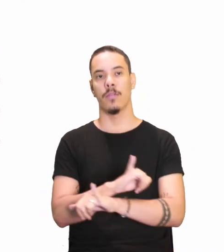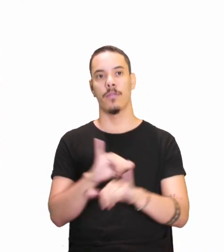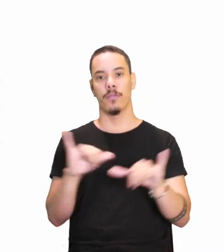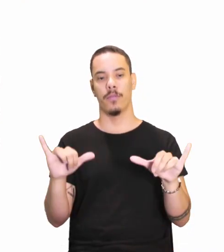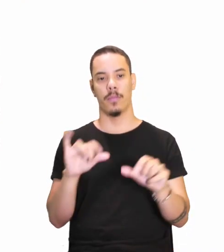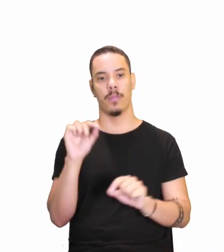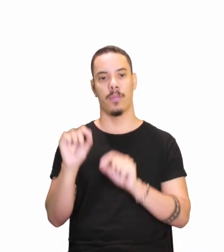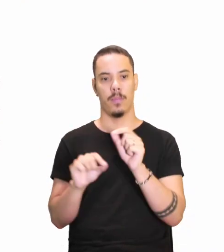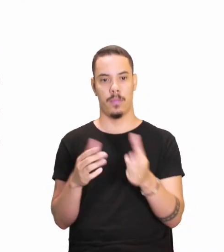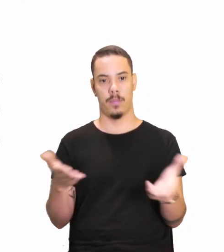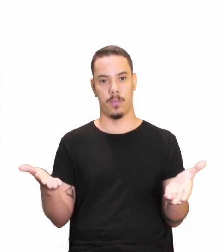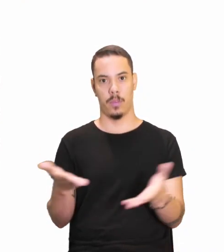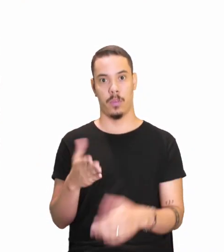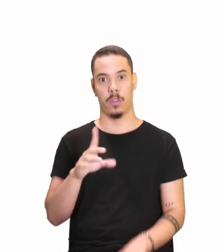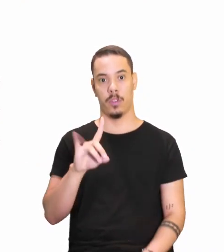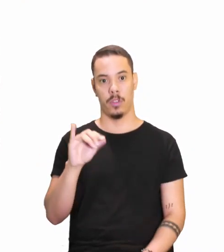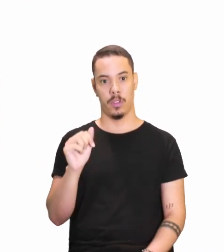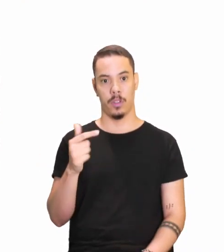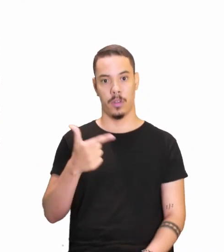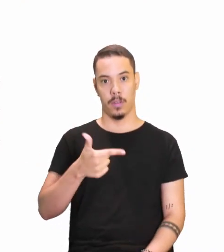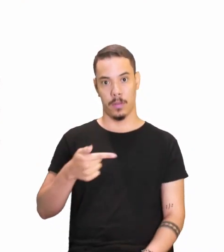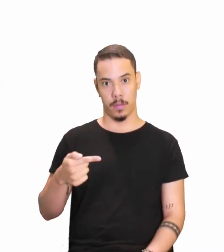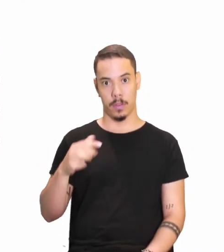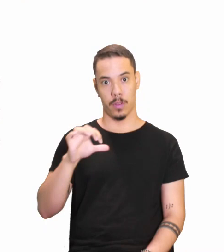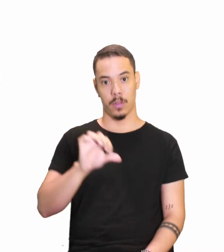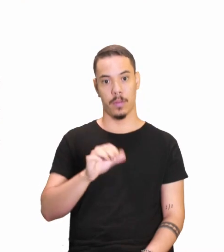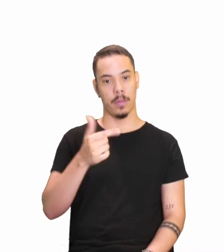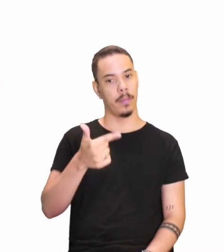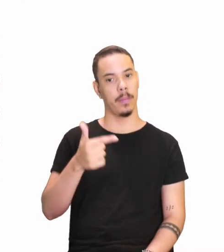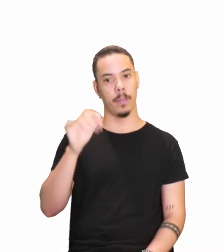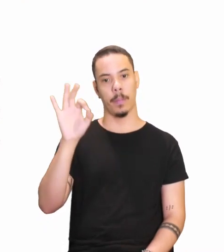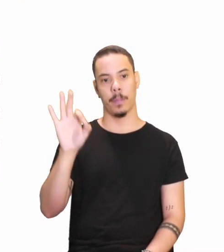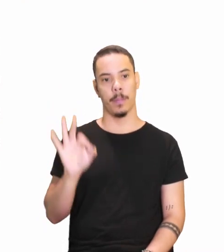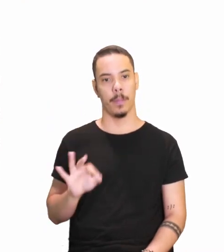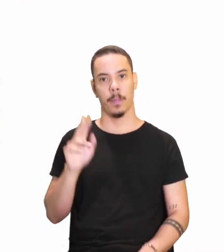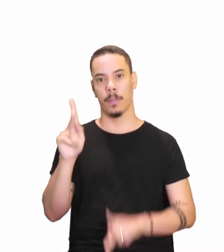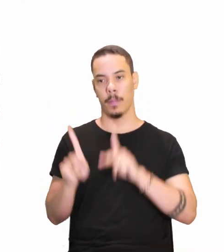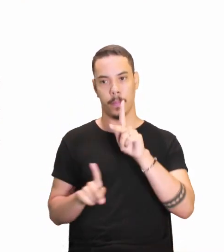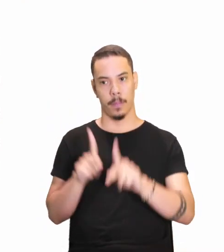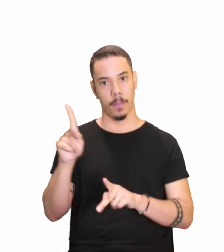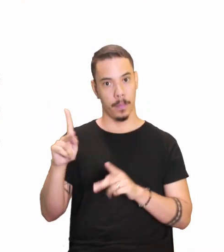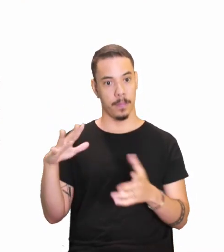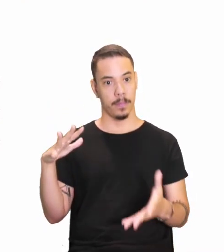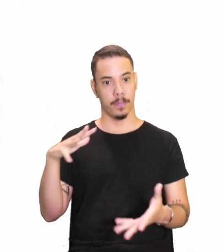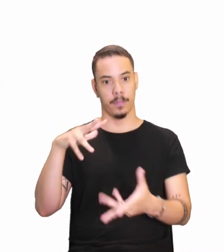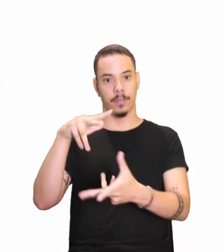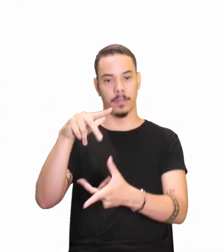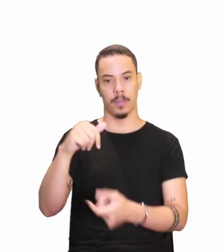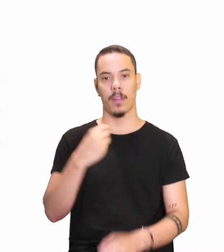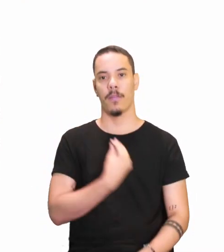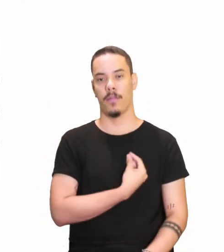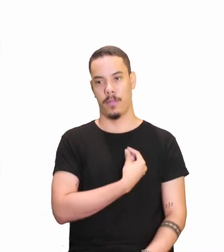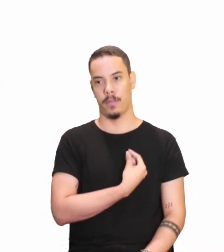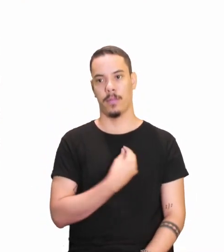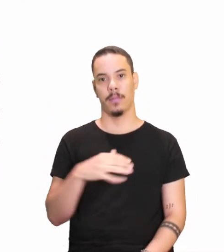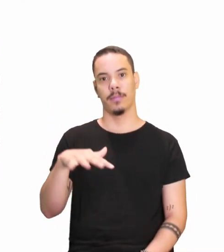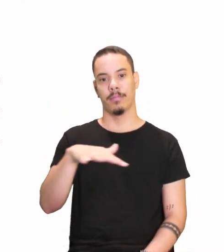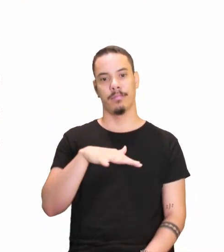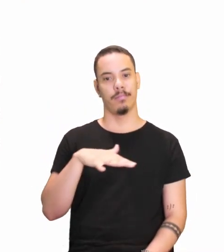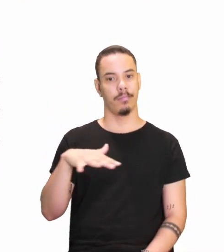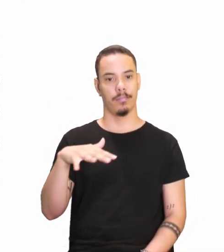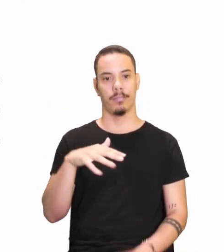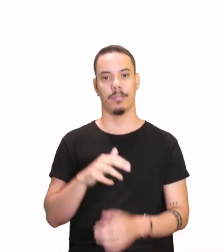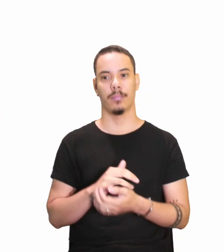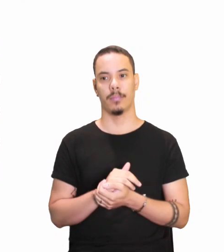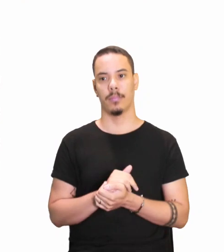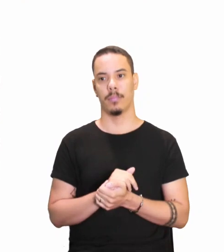informou hoje, 27, que 92% da população global vive atualmente em áreas onde